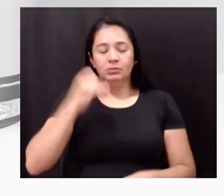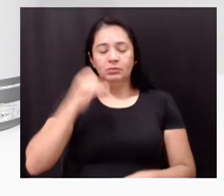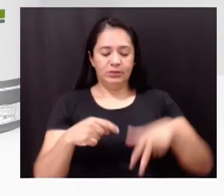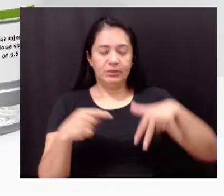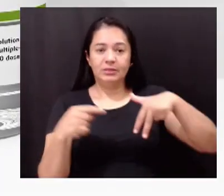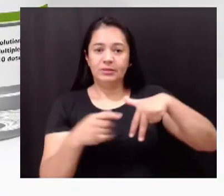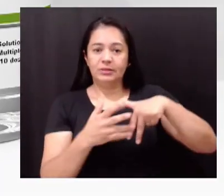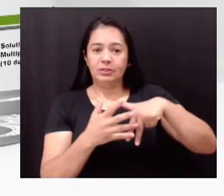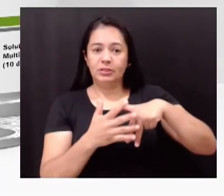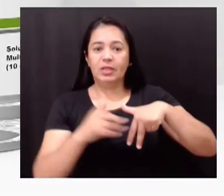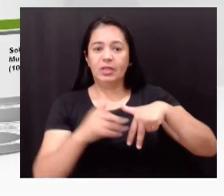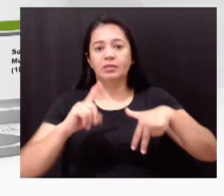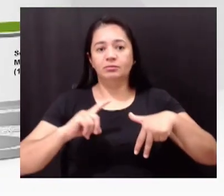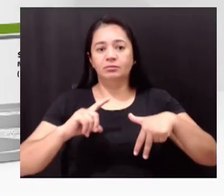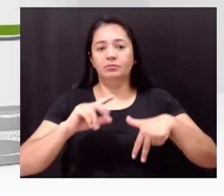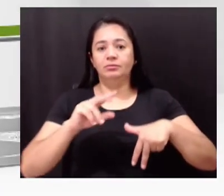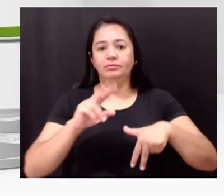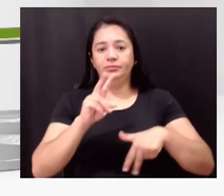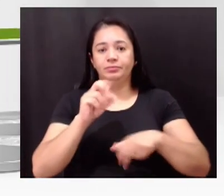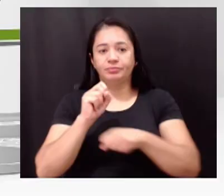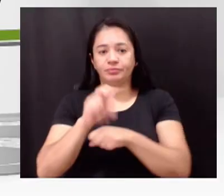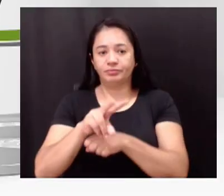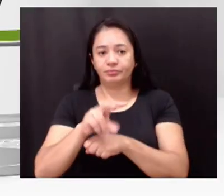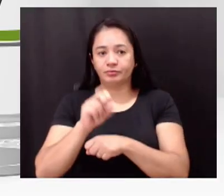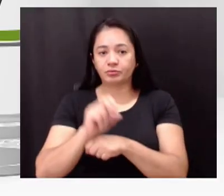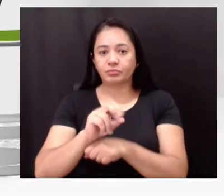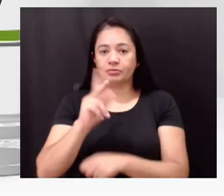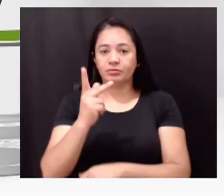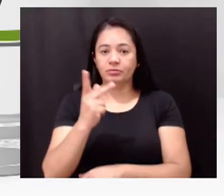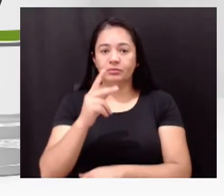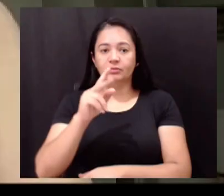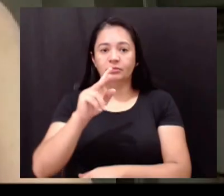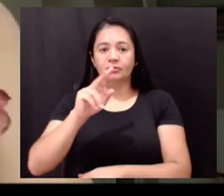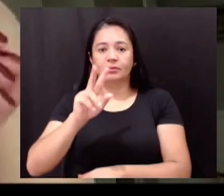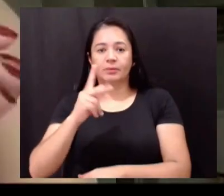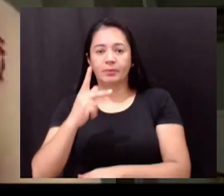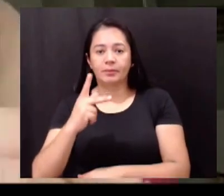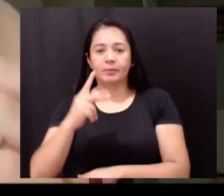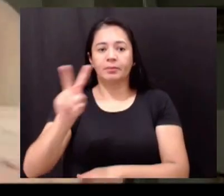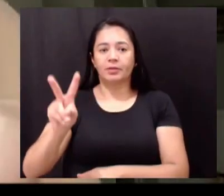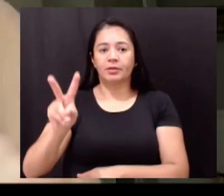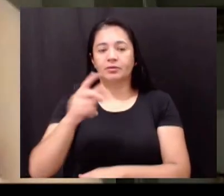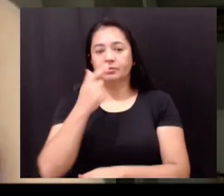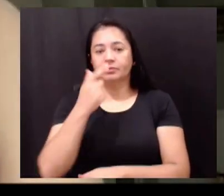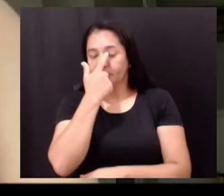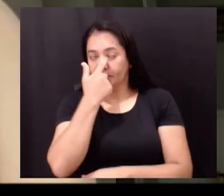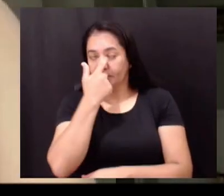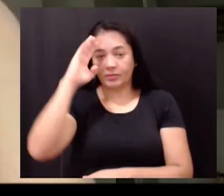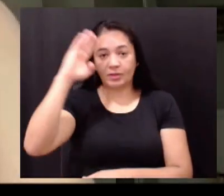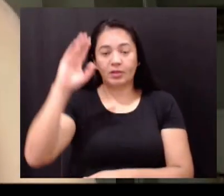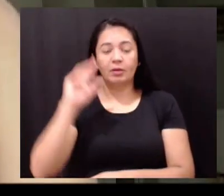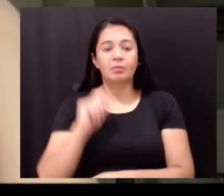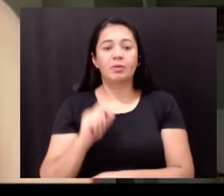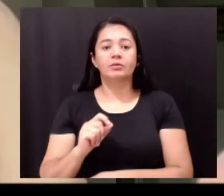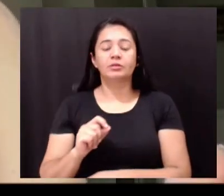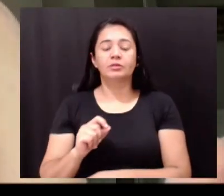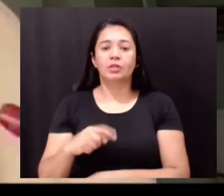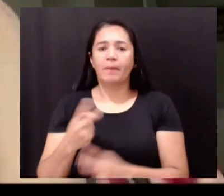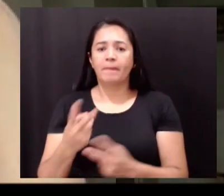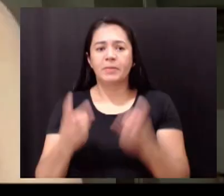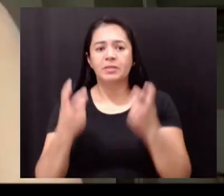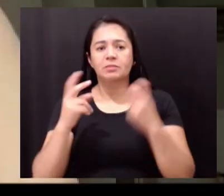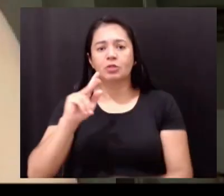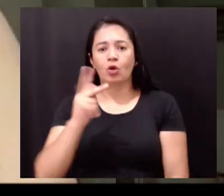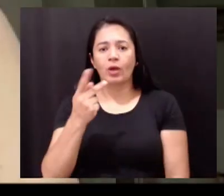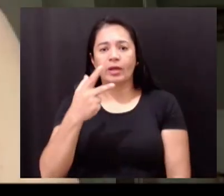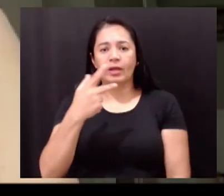do HPV. Esse que é a principal causa do câncer de colo de útero. E uma vez que a gente identifica o HPV, é